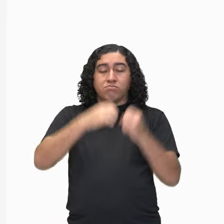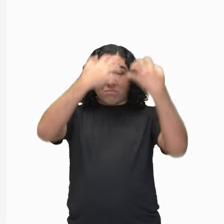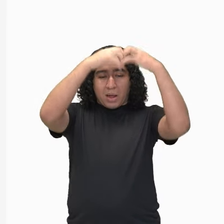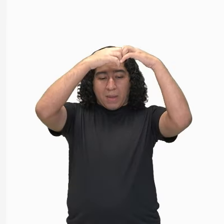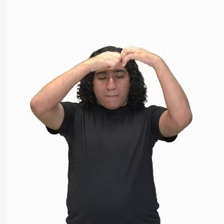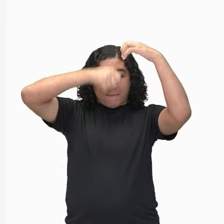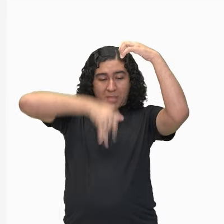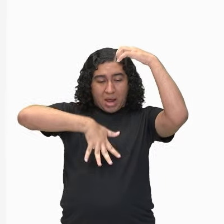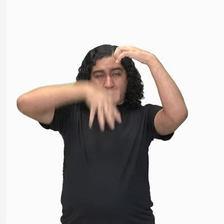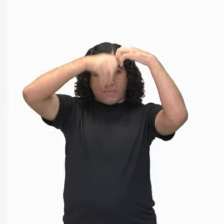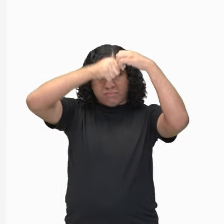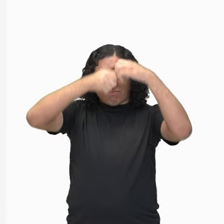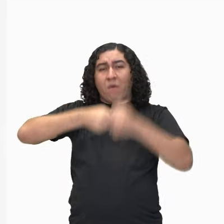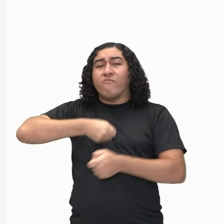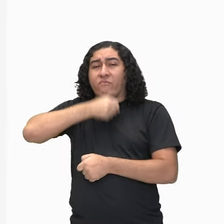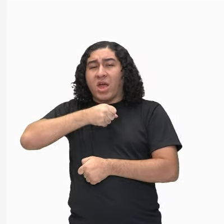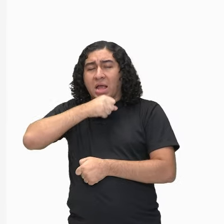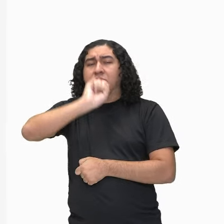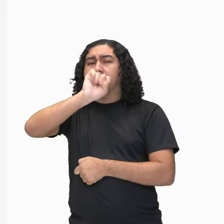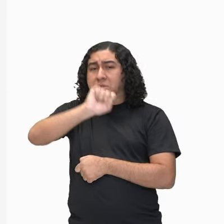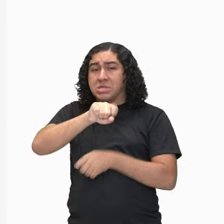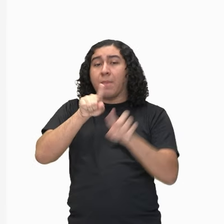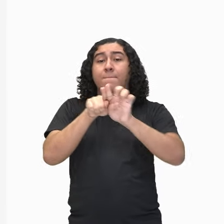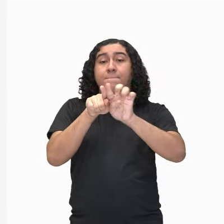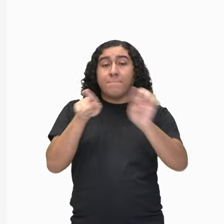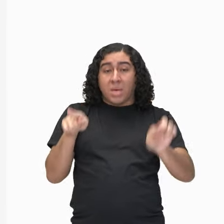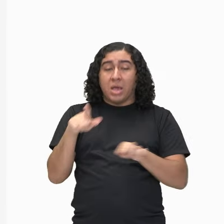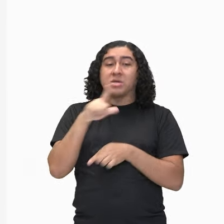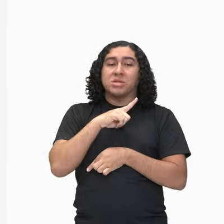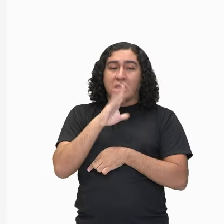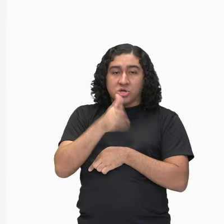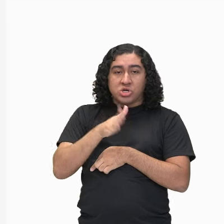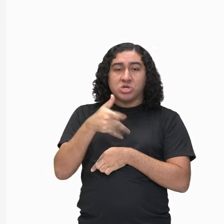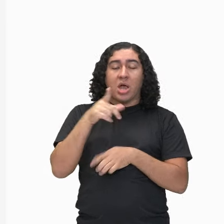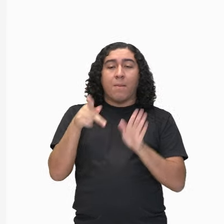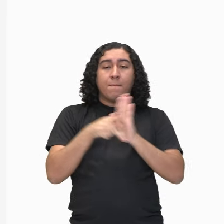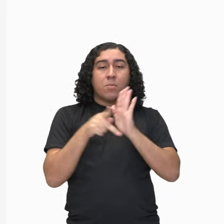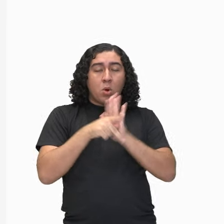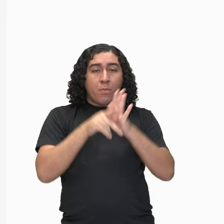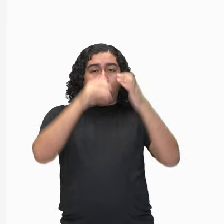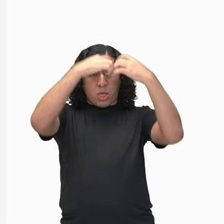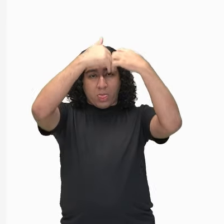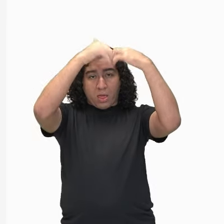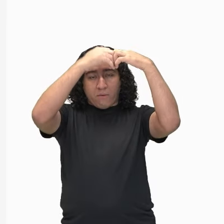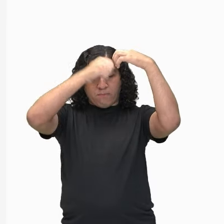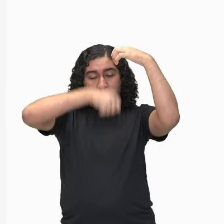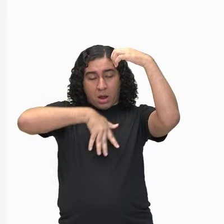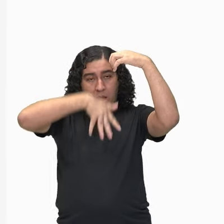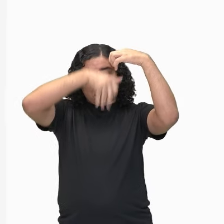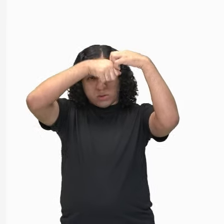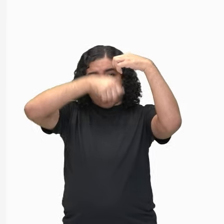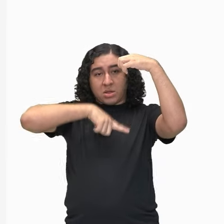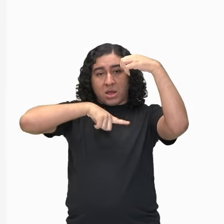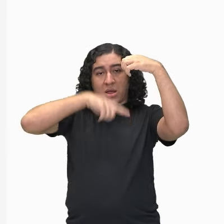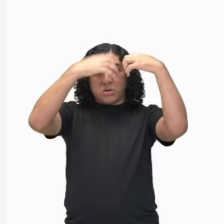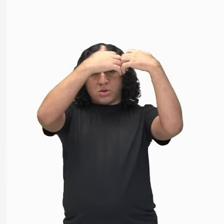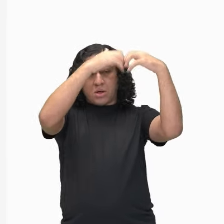rudimentar, ele já está presente, ganglionar, com gânglios nervosos concentrados na